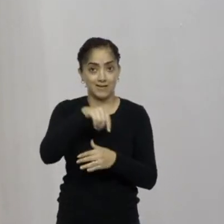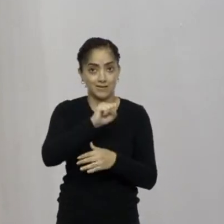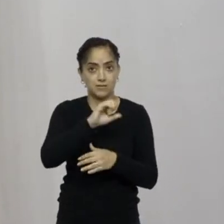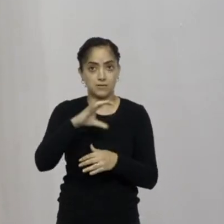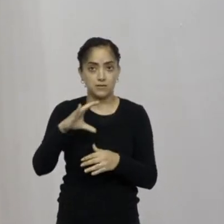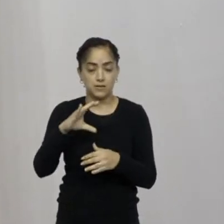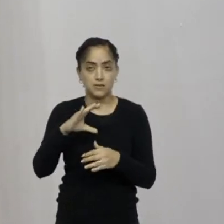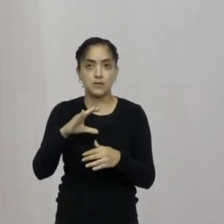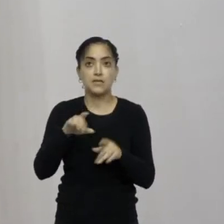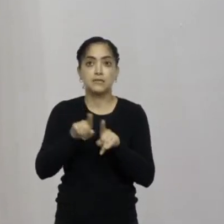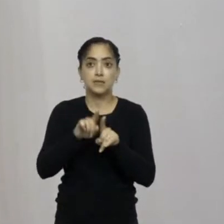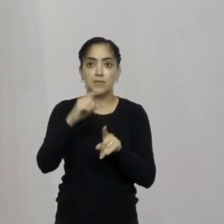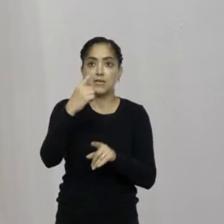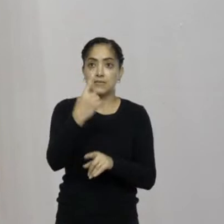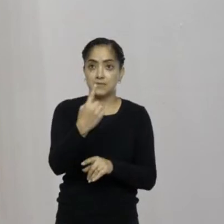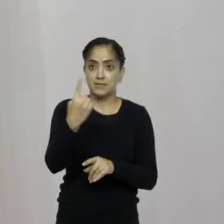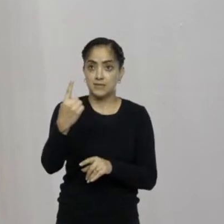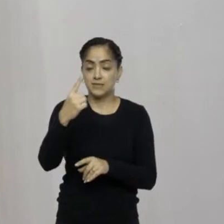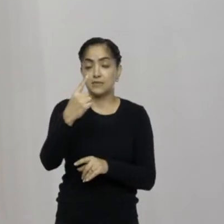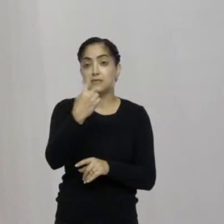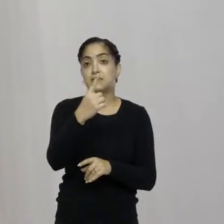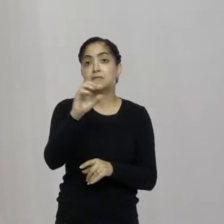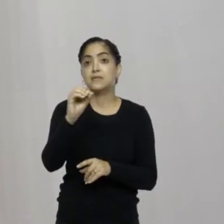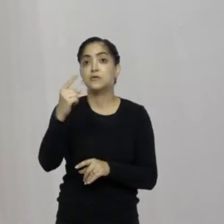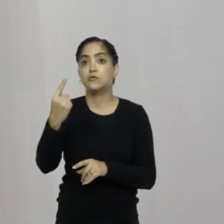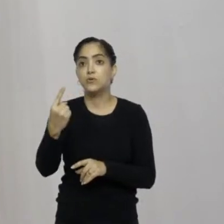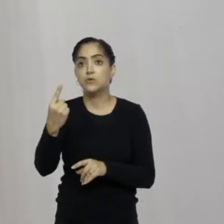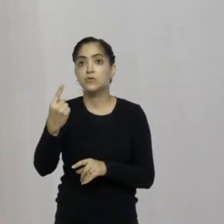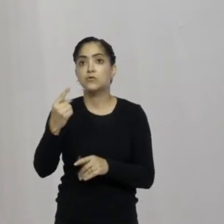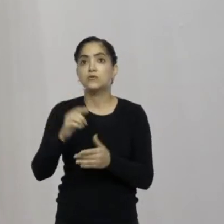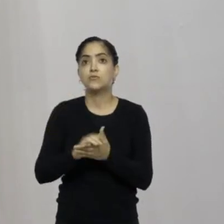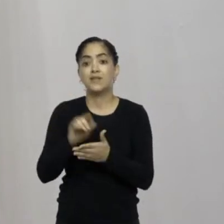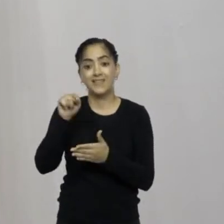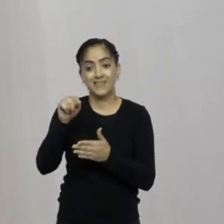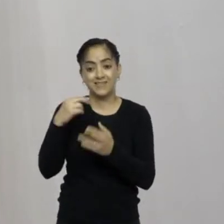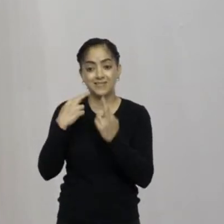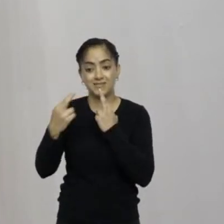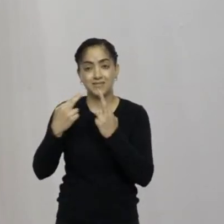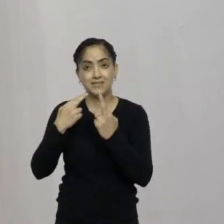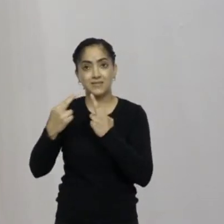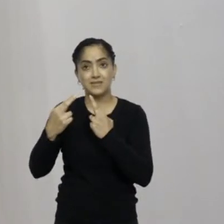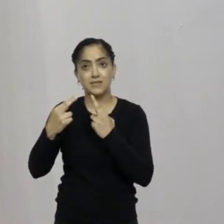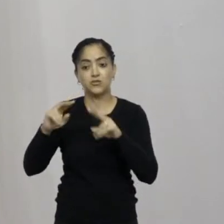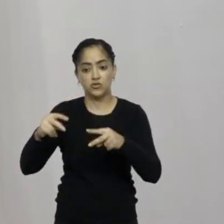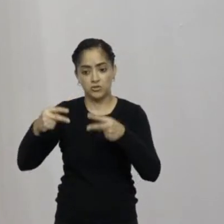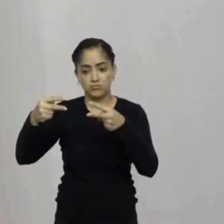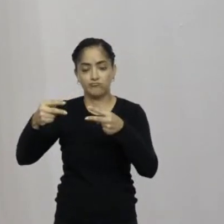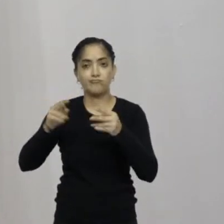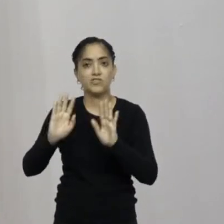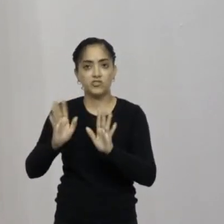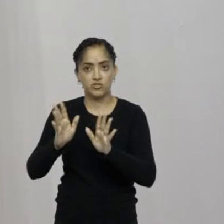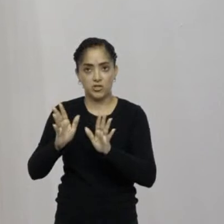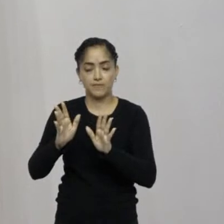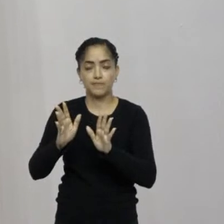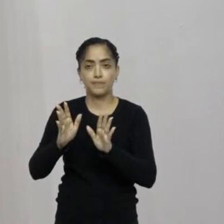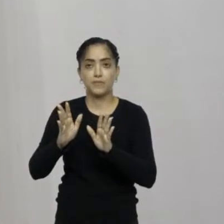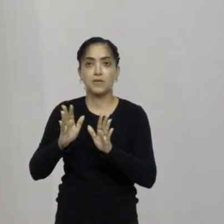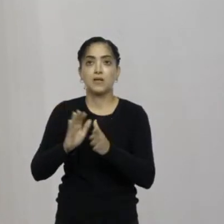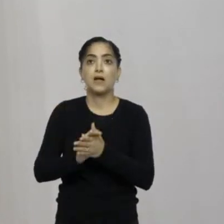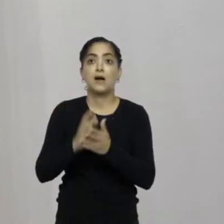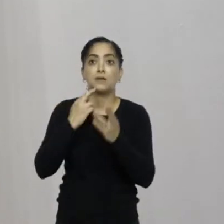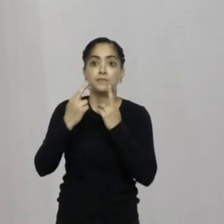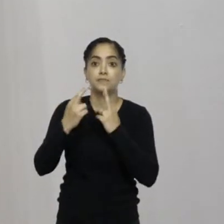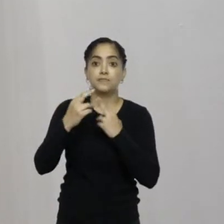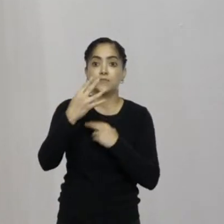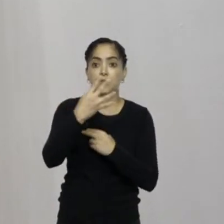a BR-101 com 20 milhões, essa que talvez precise menos, porque já está duplicada. A